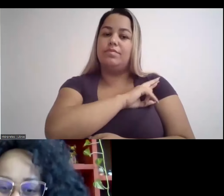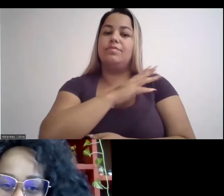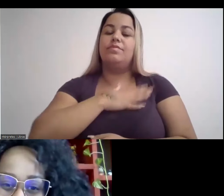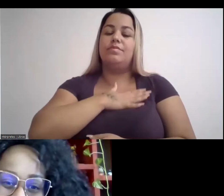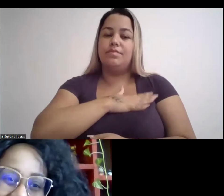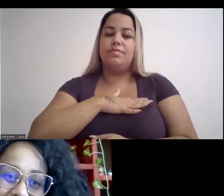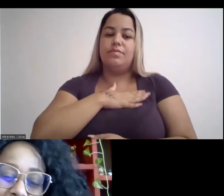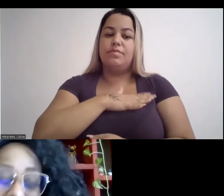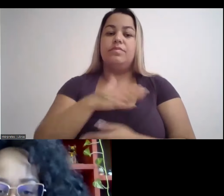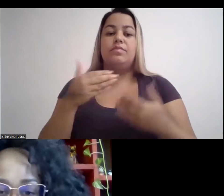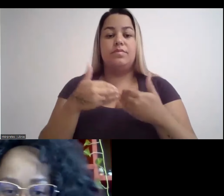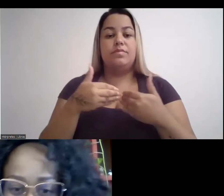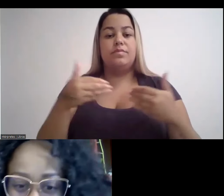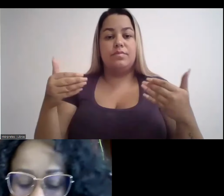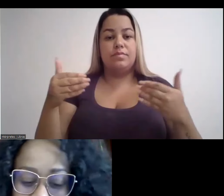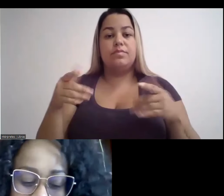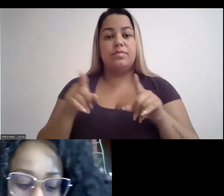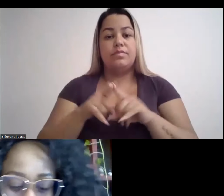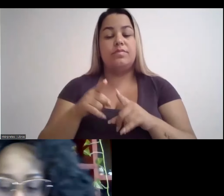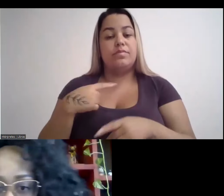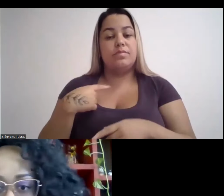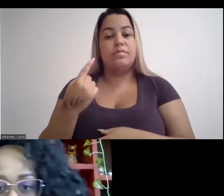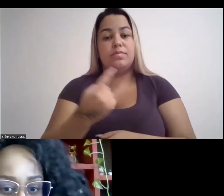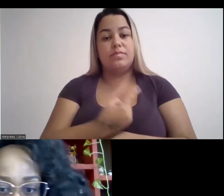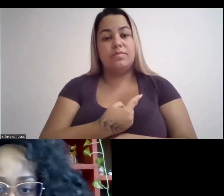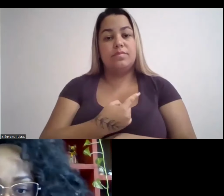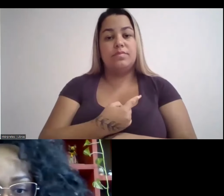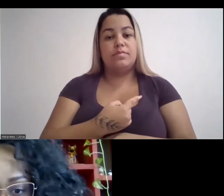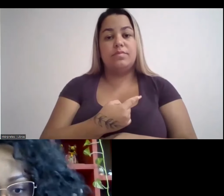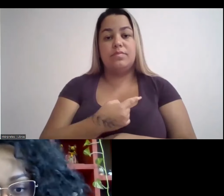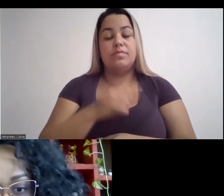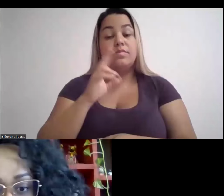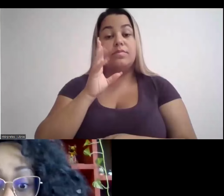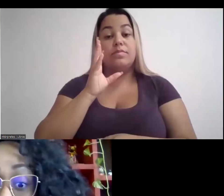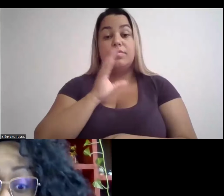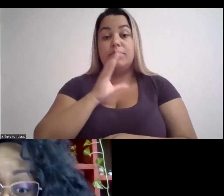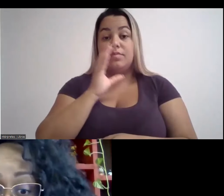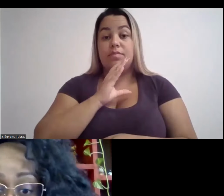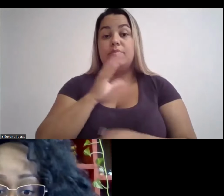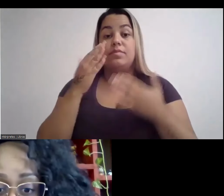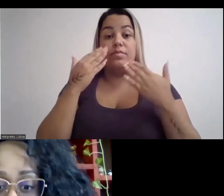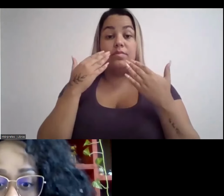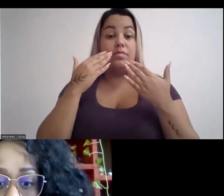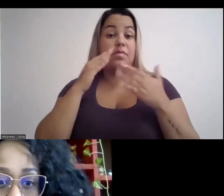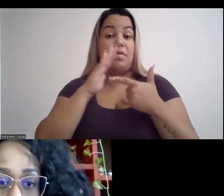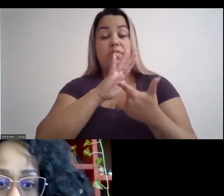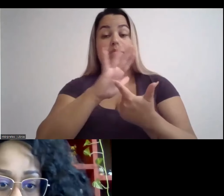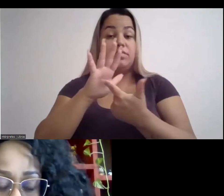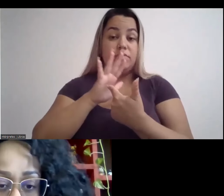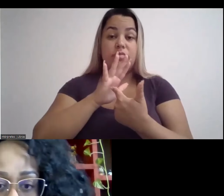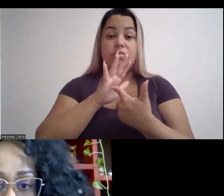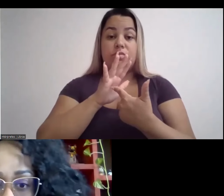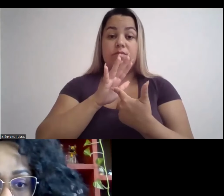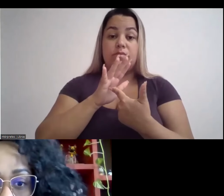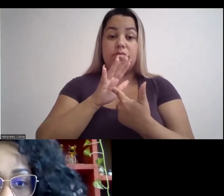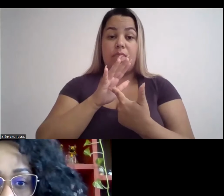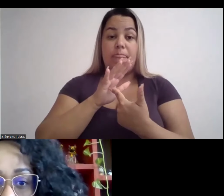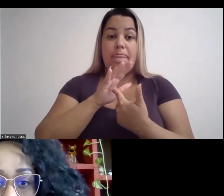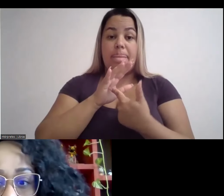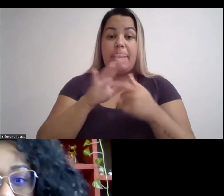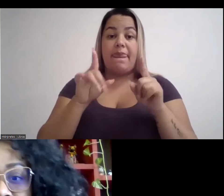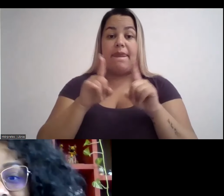abrir esse momento nosso. Eu trouxe uma breve apresentação, mais para ilustrar mesmo alguns aspectos